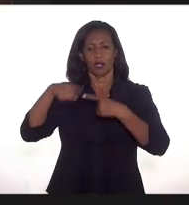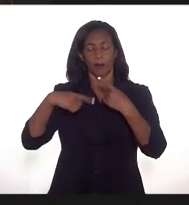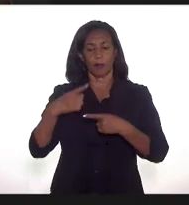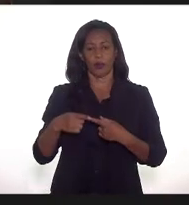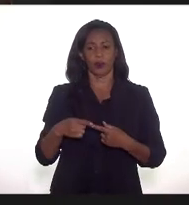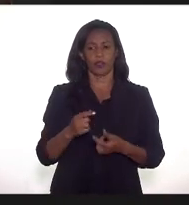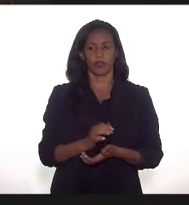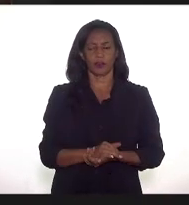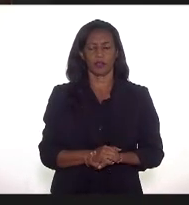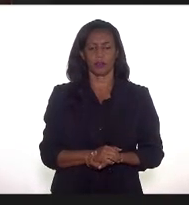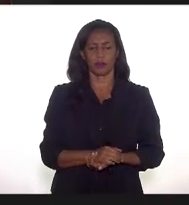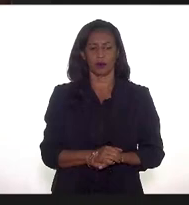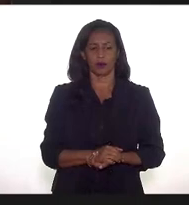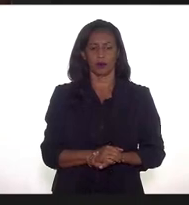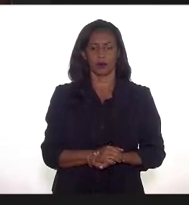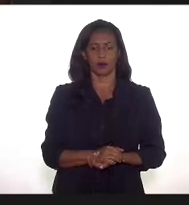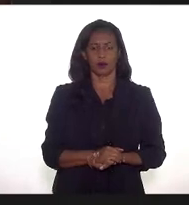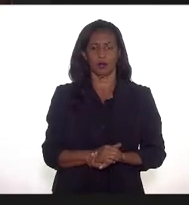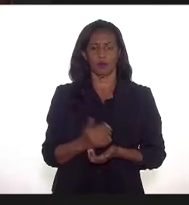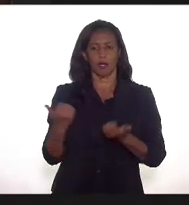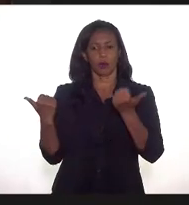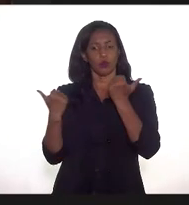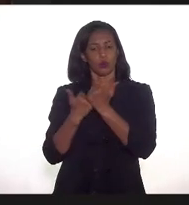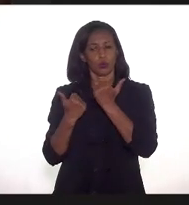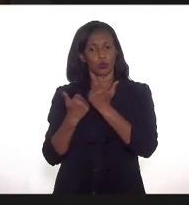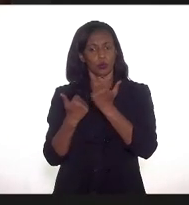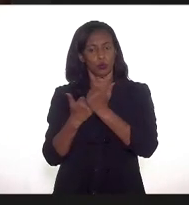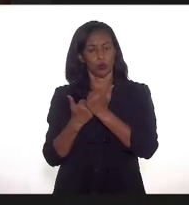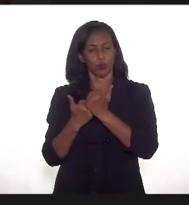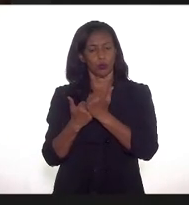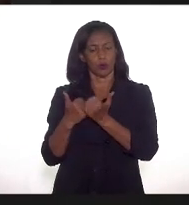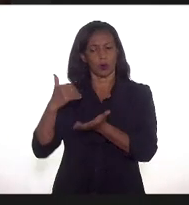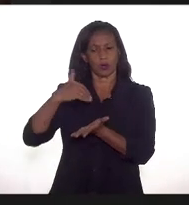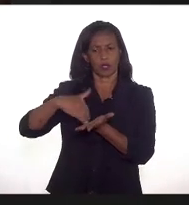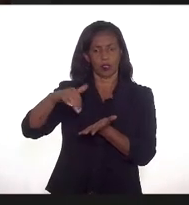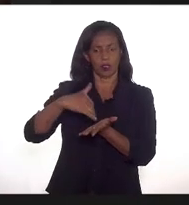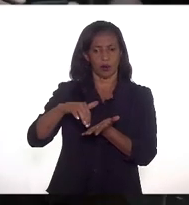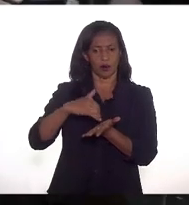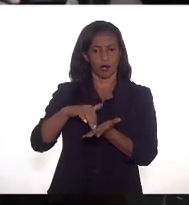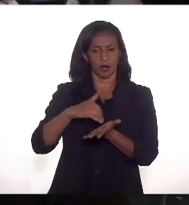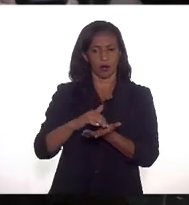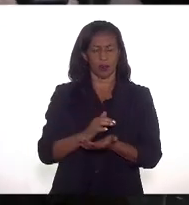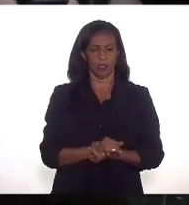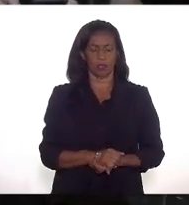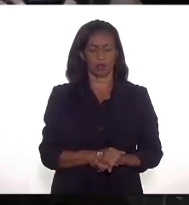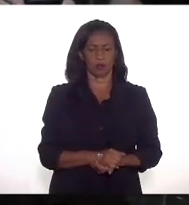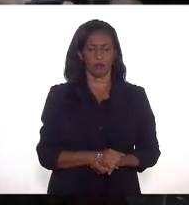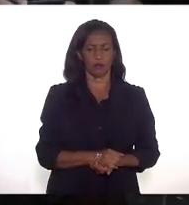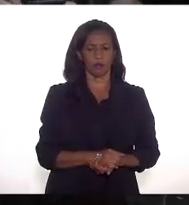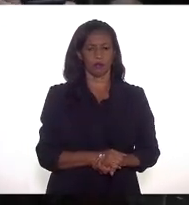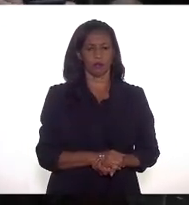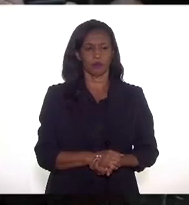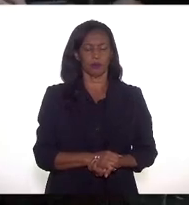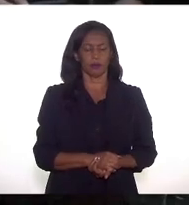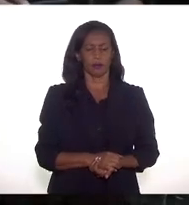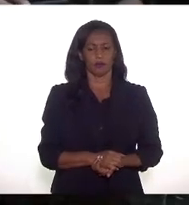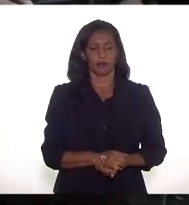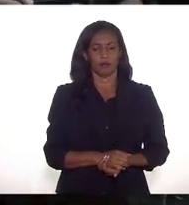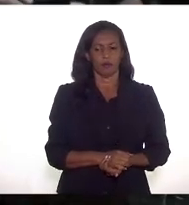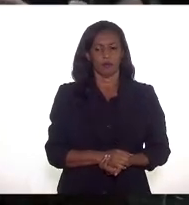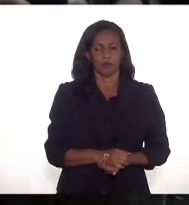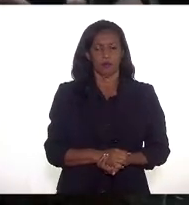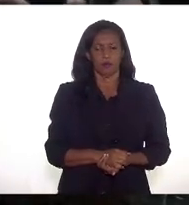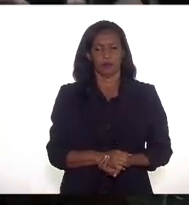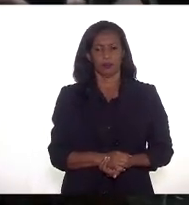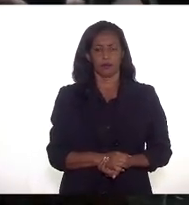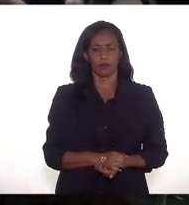passaria ao subsecretário Leonardo Lobo. Espera aí, secretário, tem algum áudio aberto aí? Tem alguém que está com o